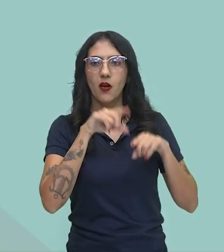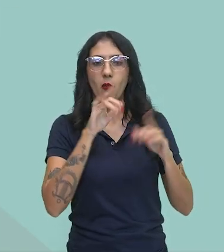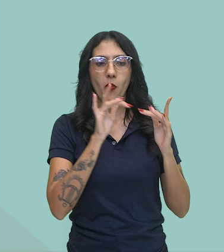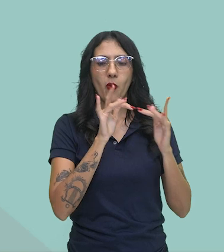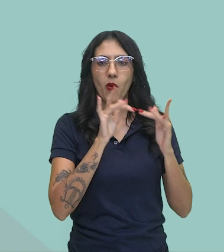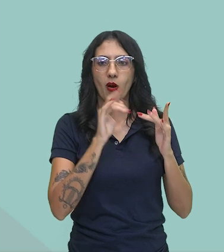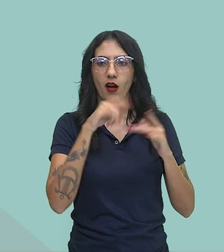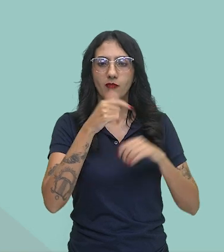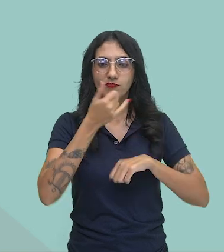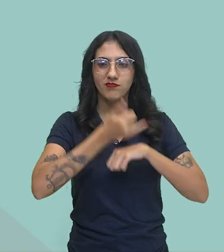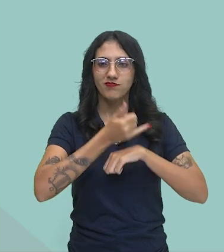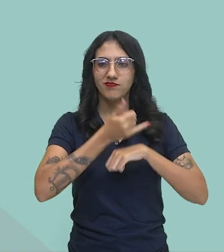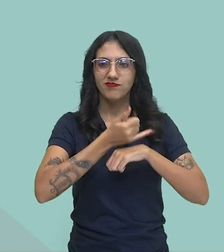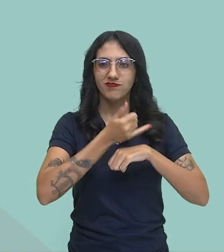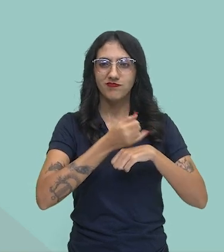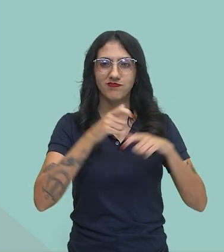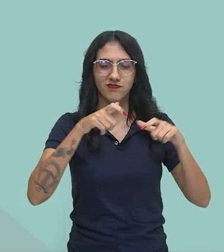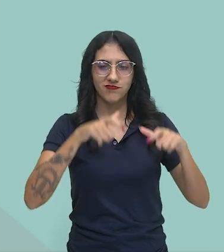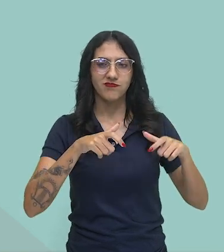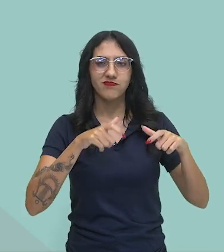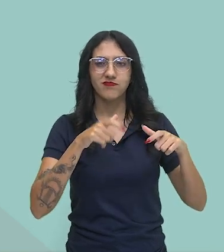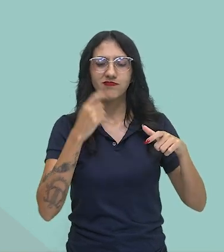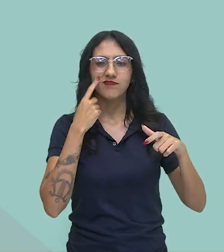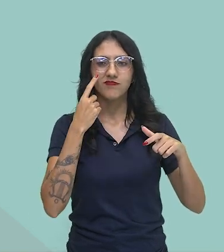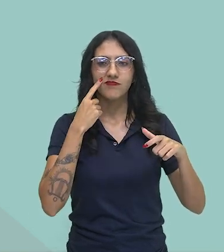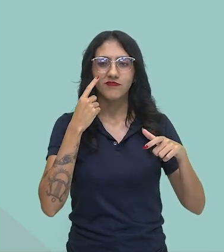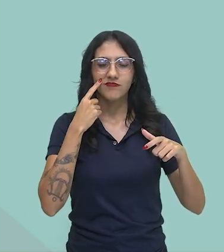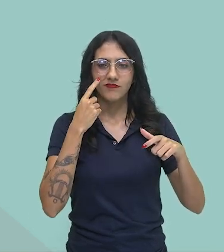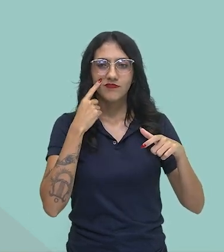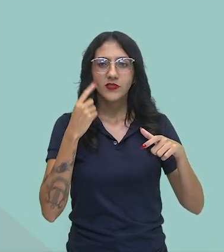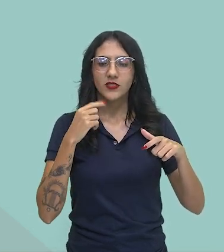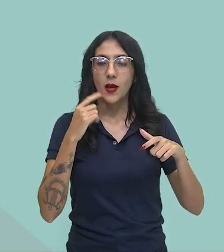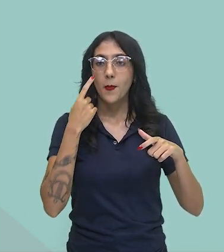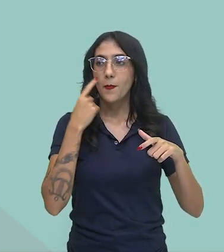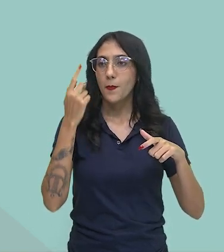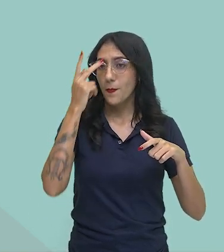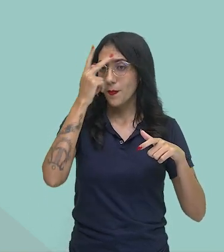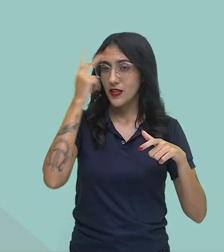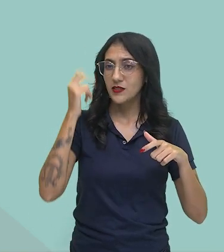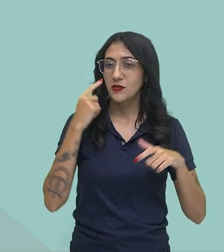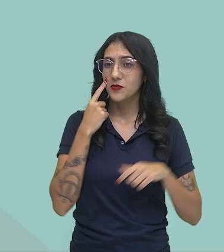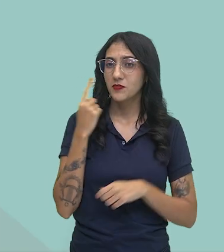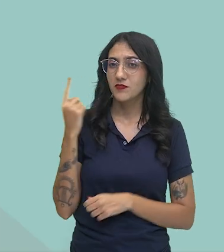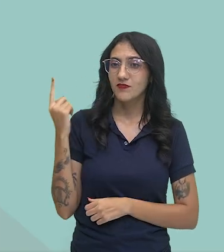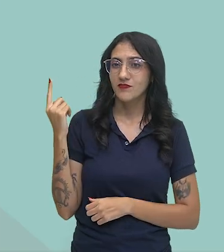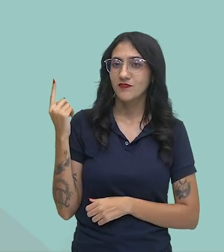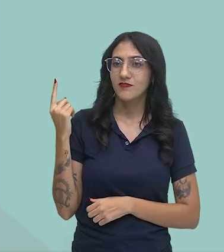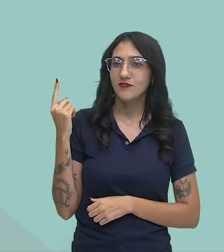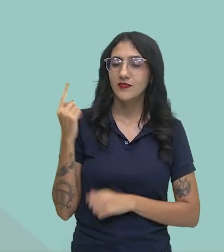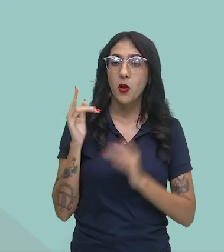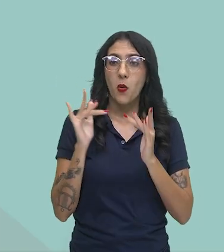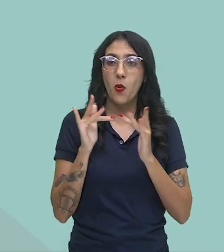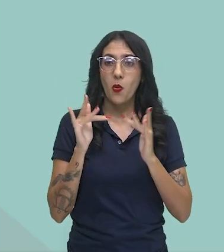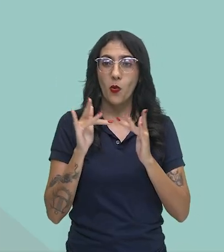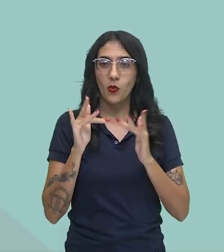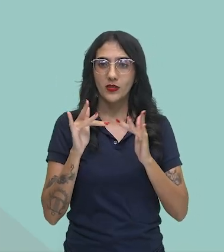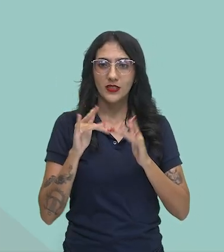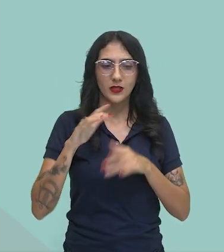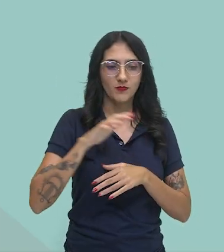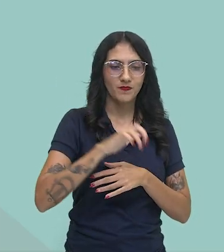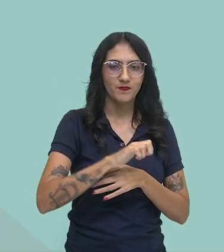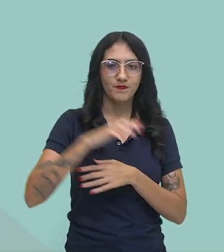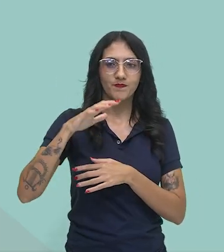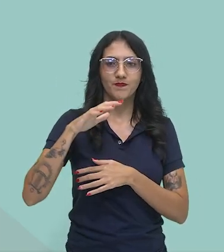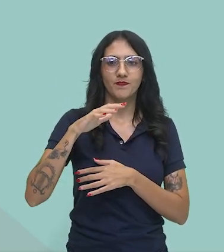sólidos que aquecem, seja pelo calor do fogo ou pelo contato com o outro mais quente, como a gente está vendo aí